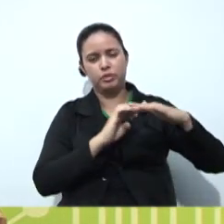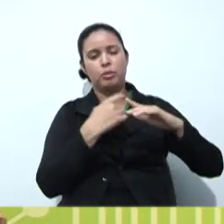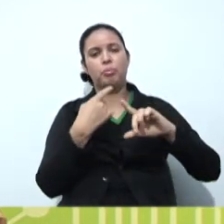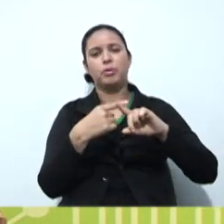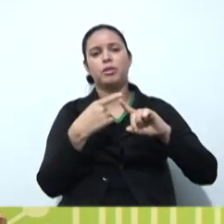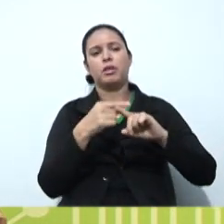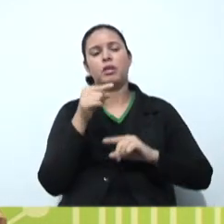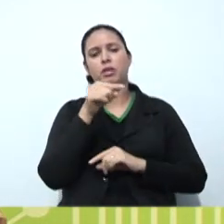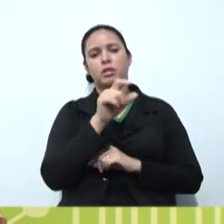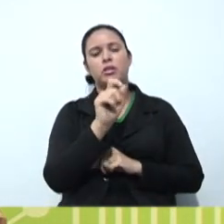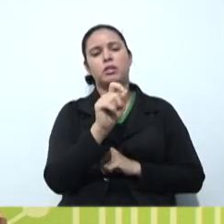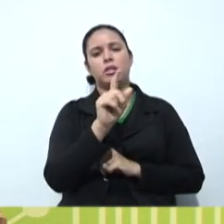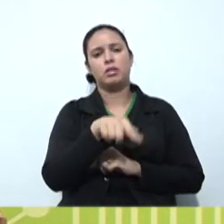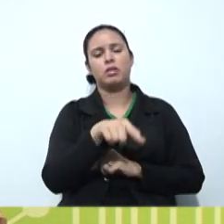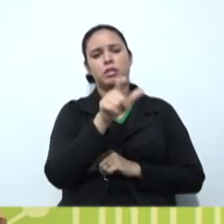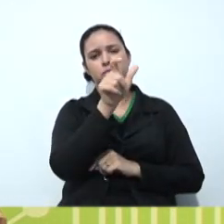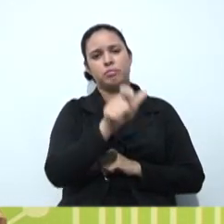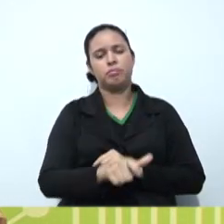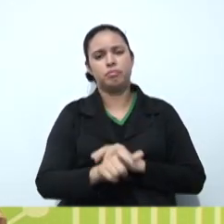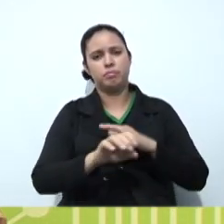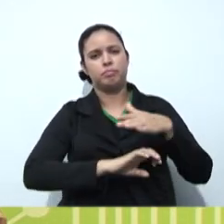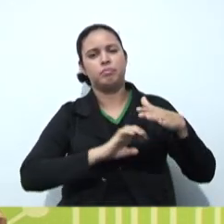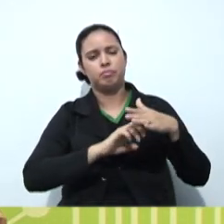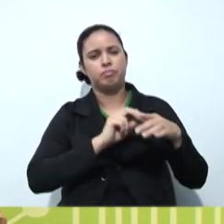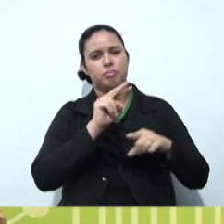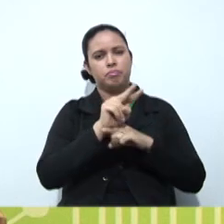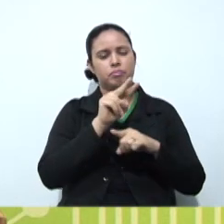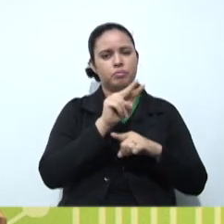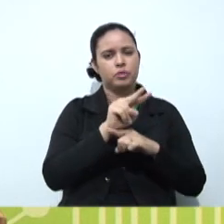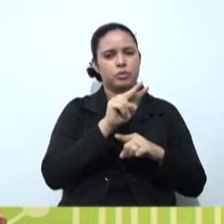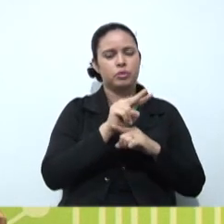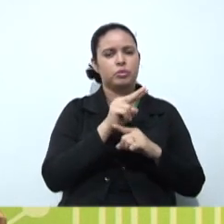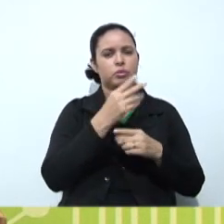fato de que ela é uma empresa de preservação ou que